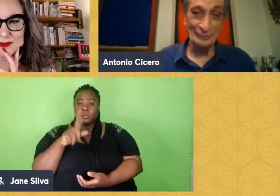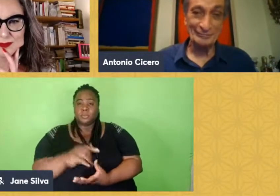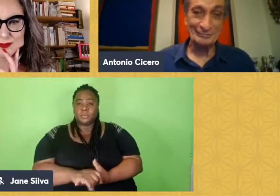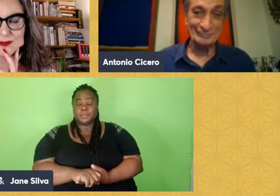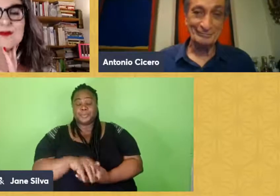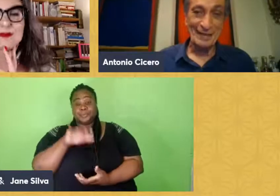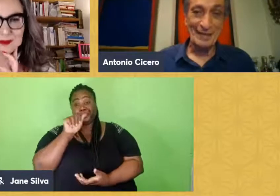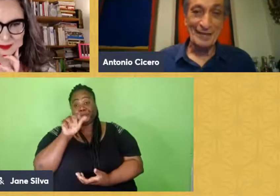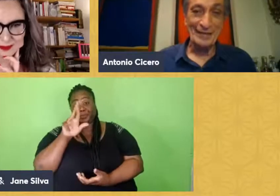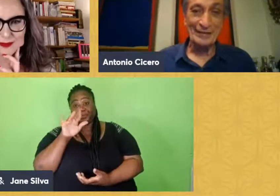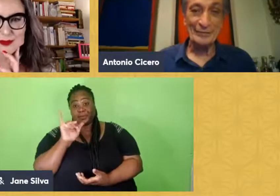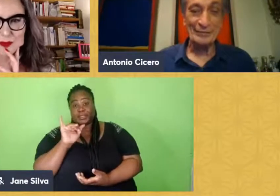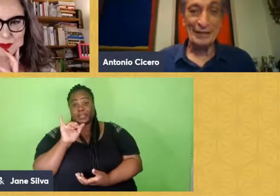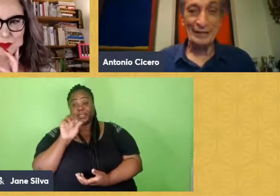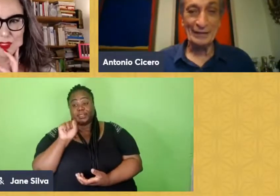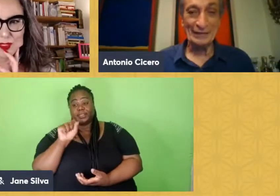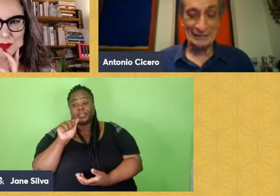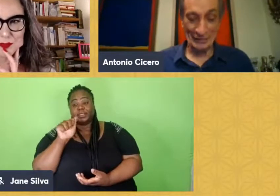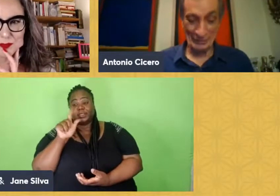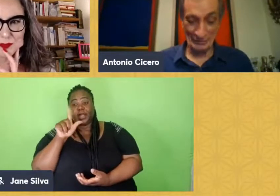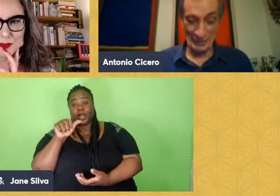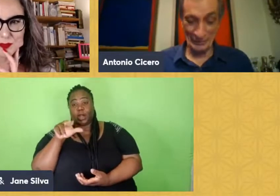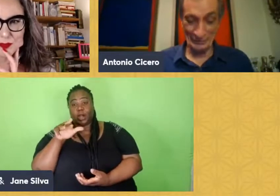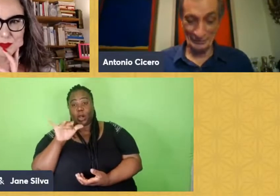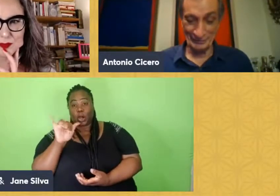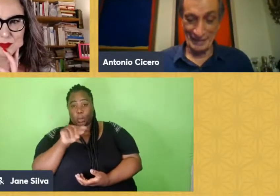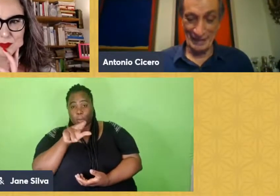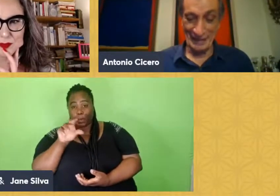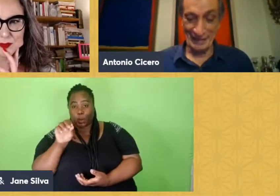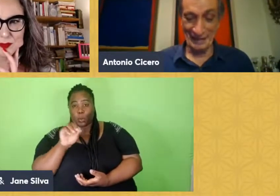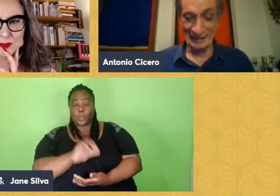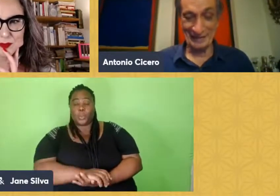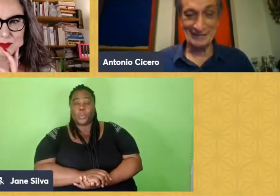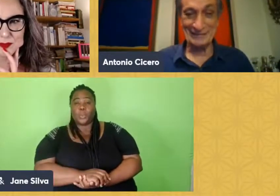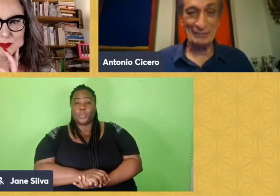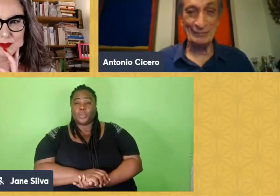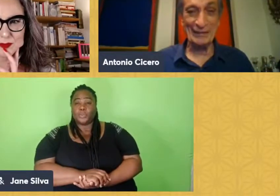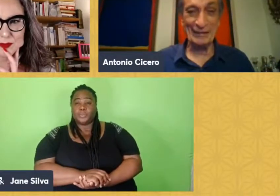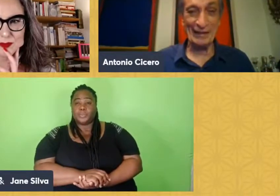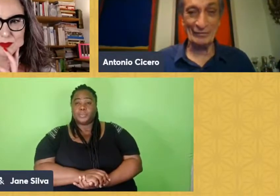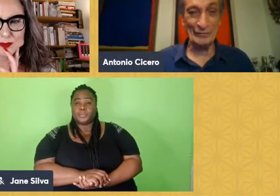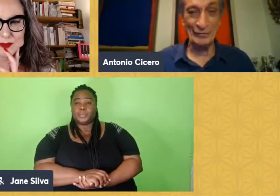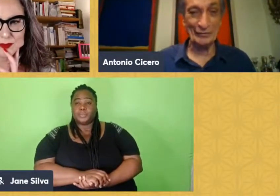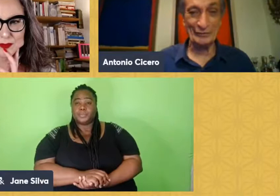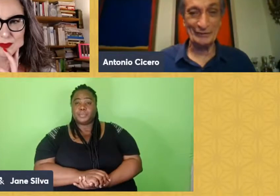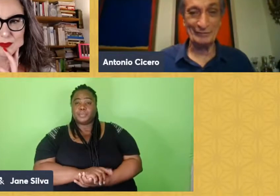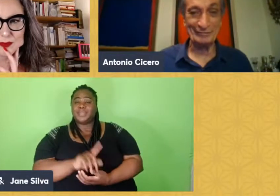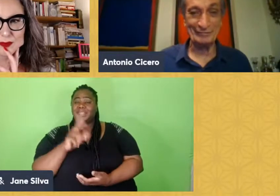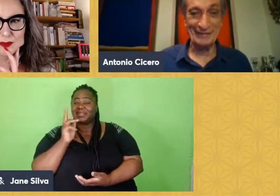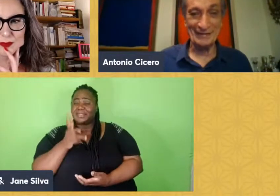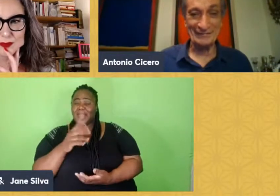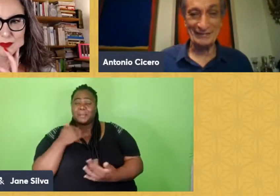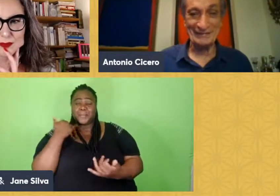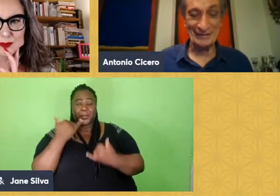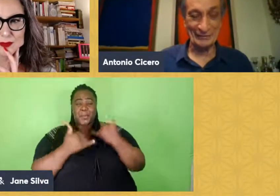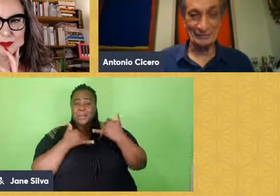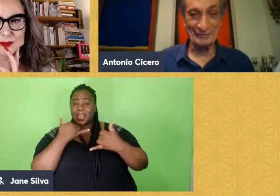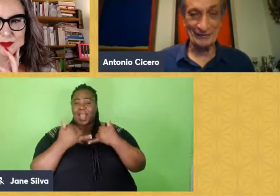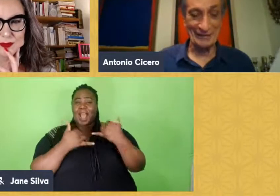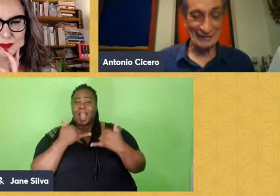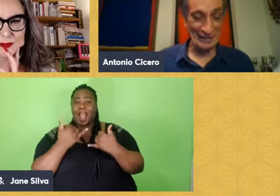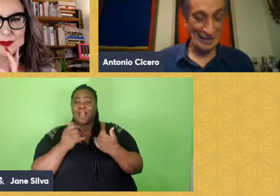Salomão. E o Ali Salomão, ele sempre brincava muito e